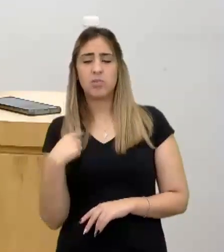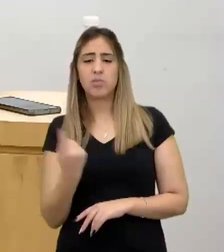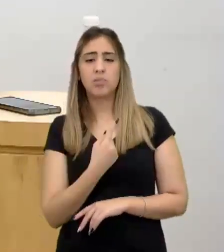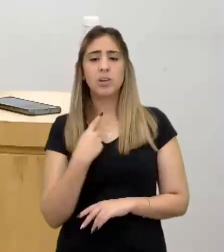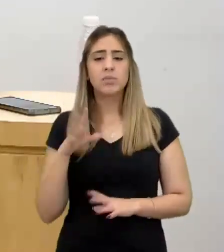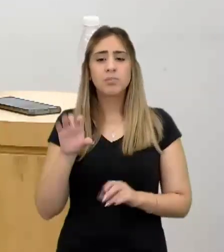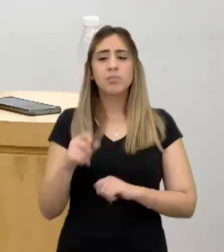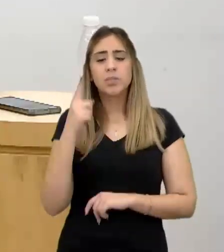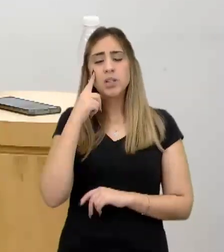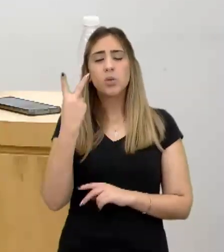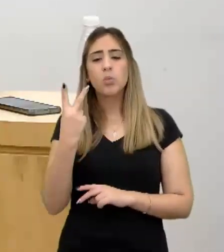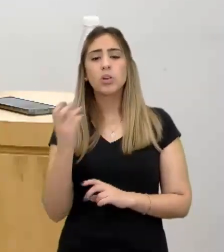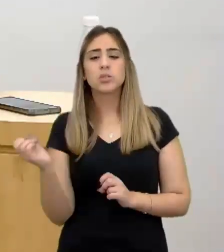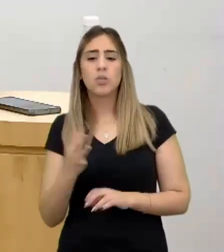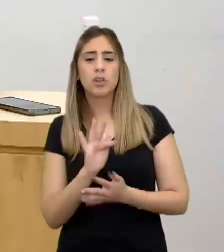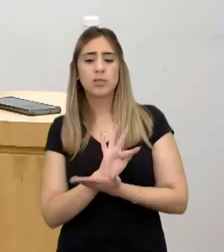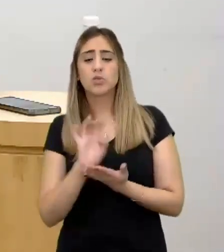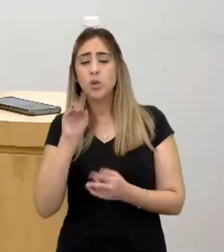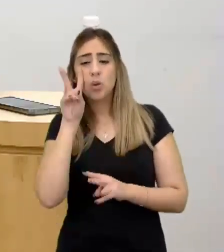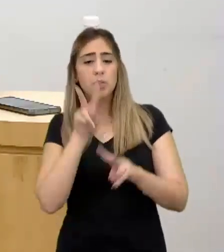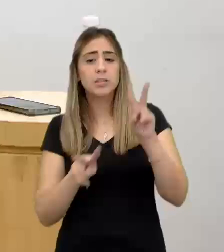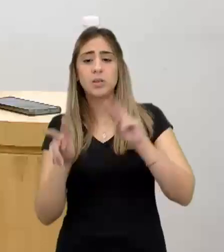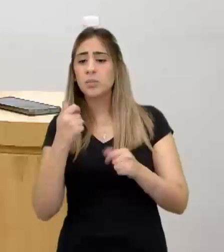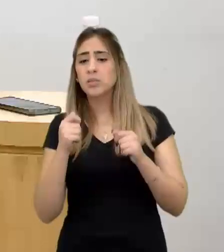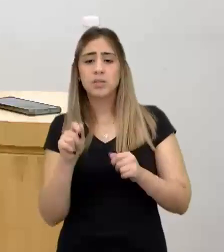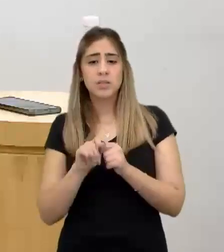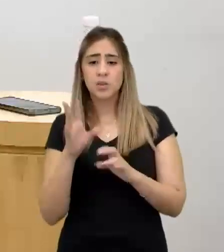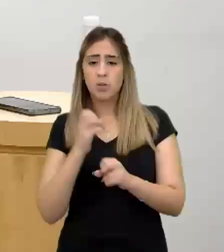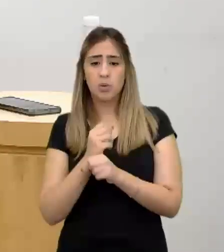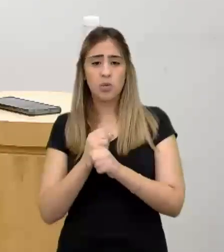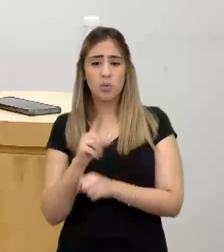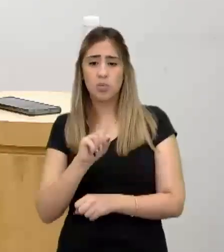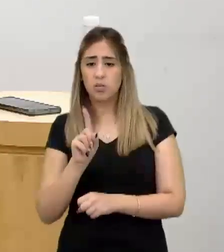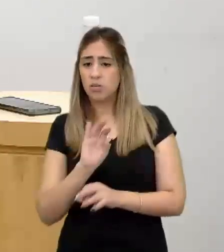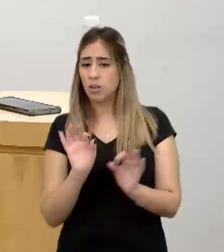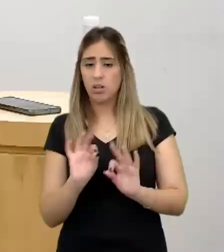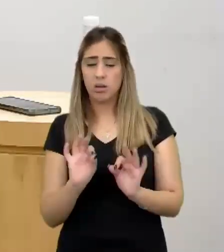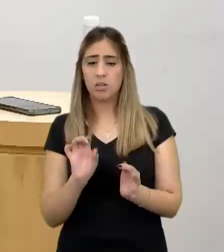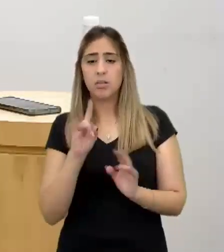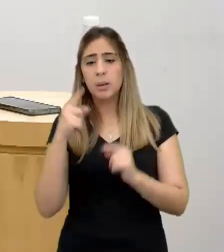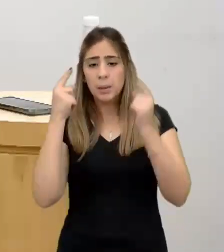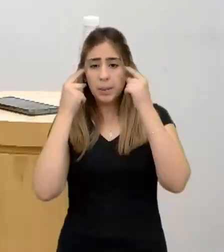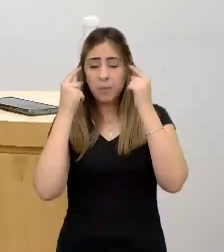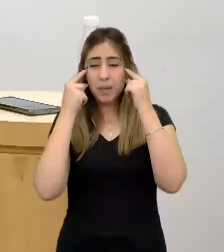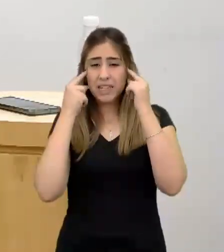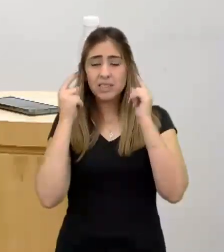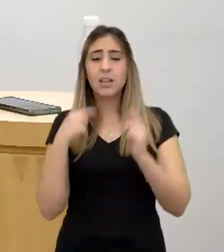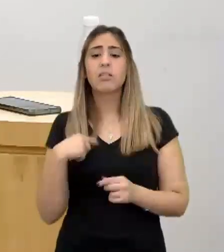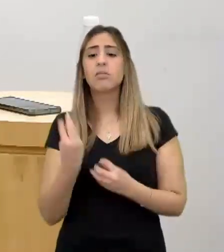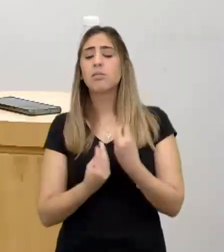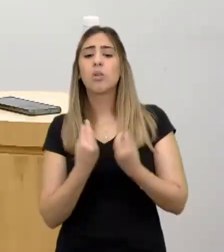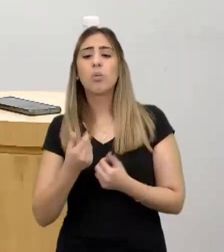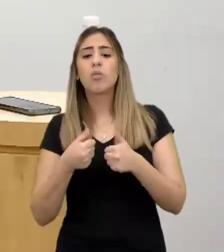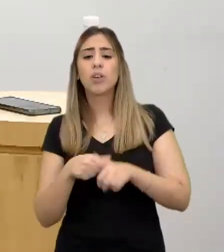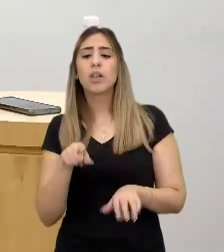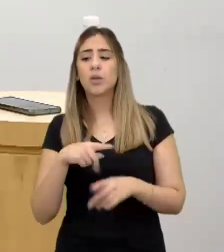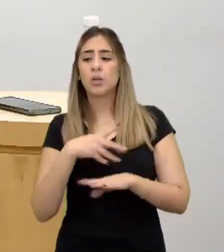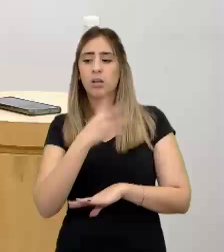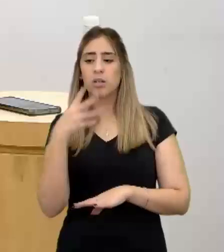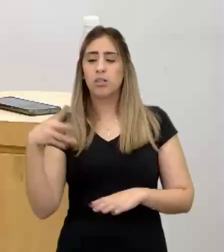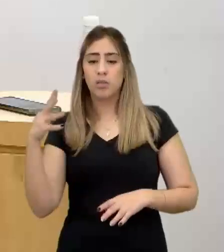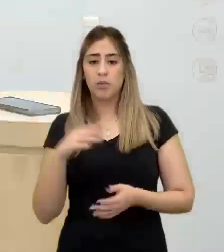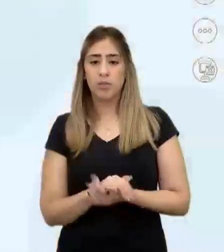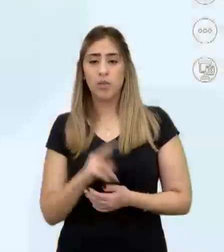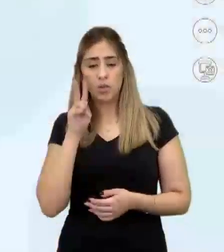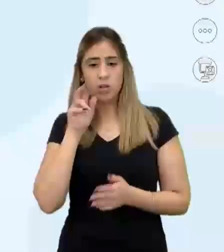em duas novas funções, tá bom? É só observar. Professora, não precisa fazer conta nenhuma, gráfico nenhum. Não, é pensar como ficaria esse gráfico, tá bom? Então,